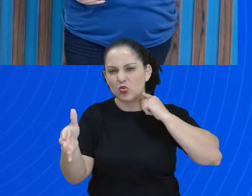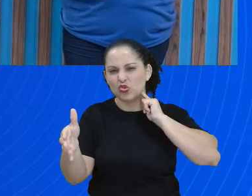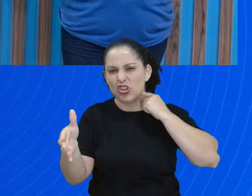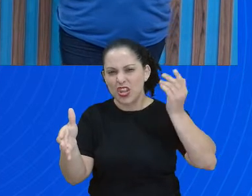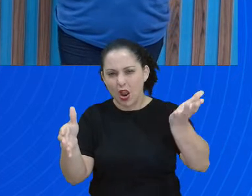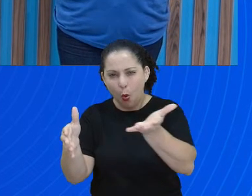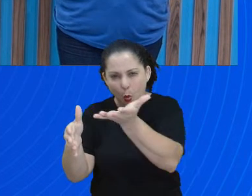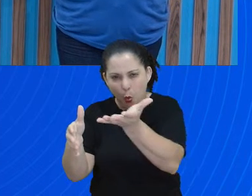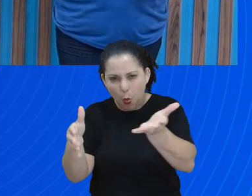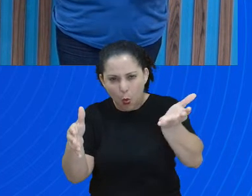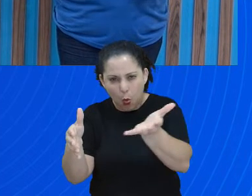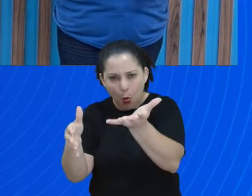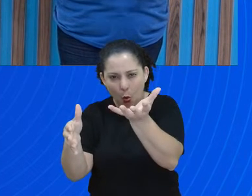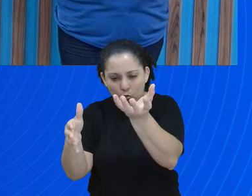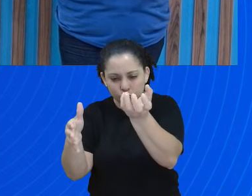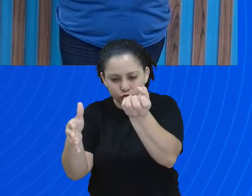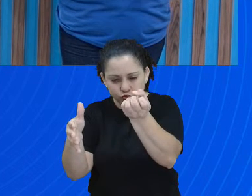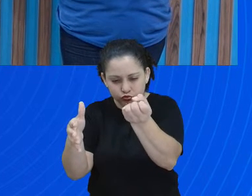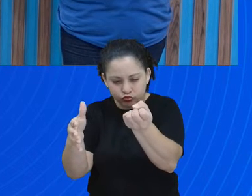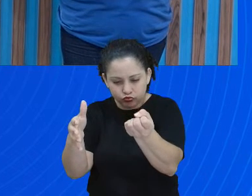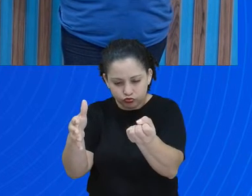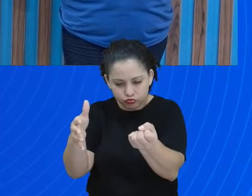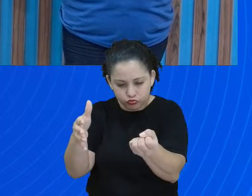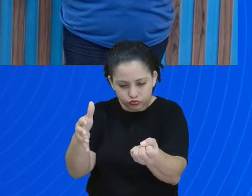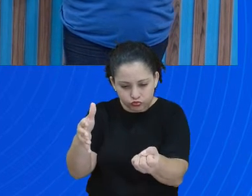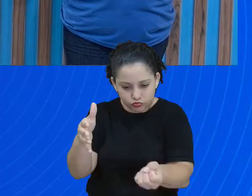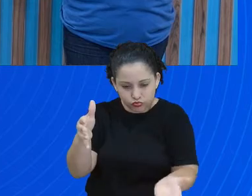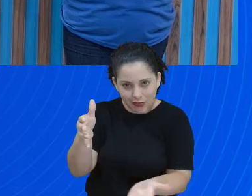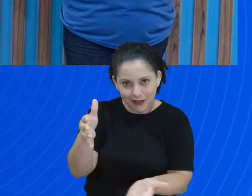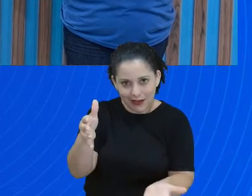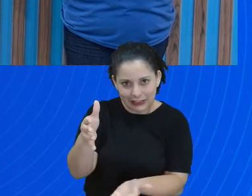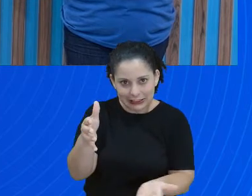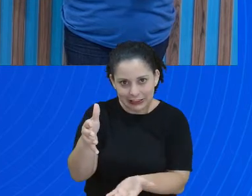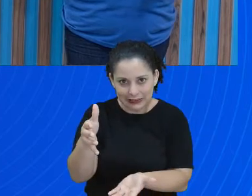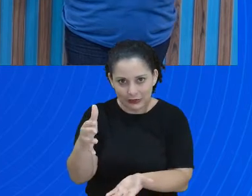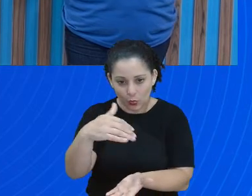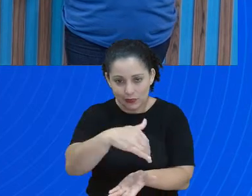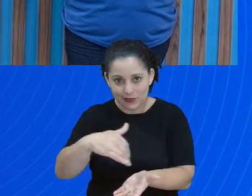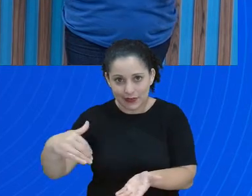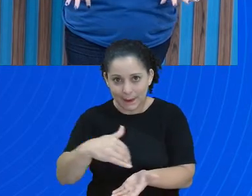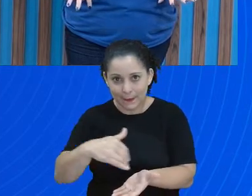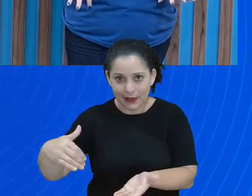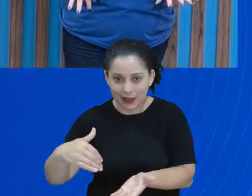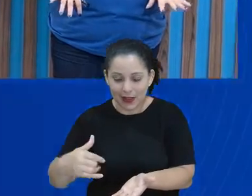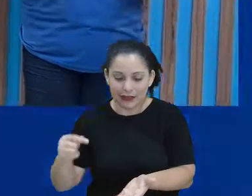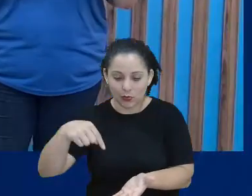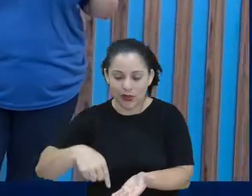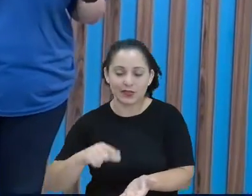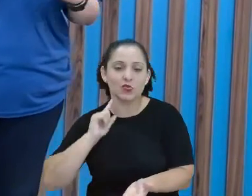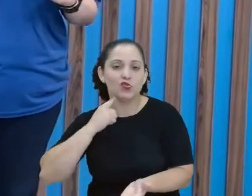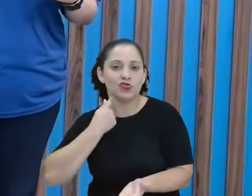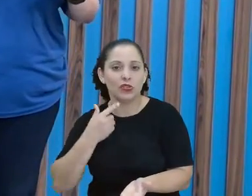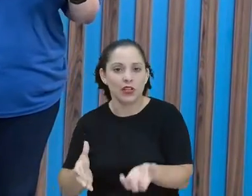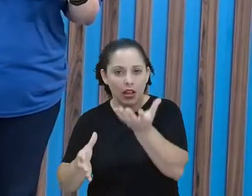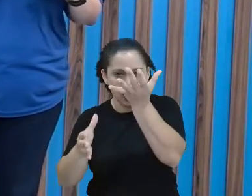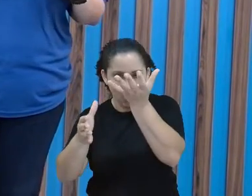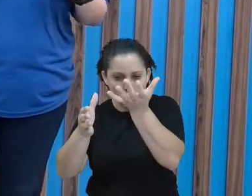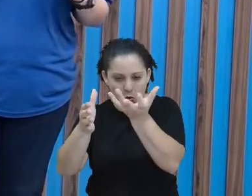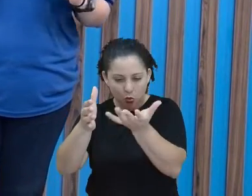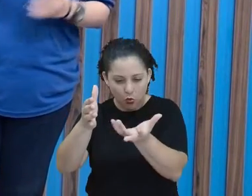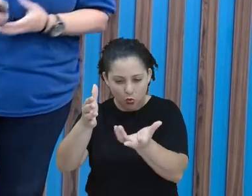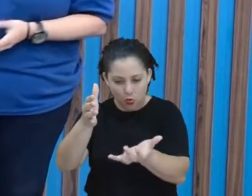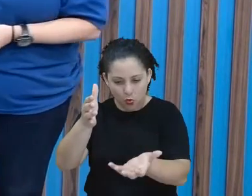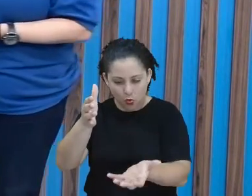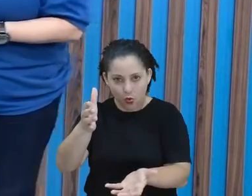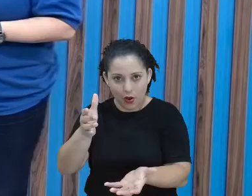para separar a sujeira dessa água, tá certo? Então, na decantação, esses floquinhos descem E aí, a água